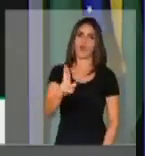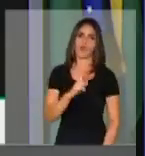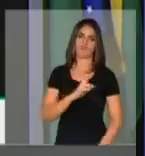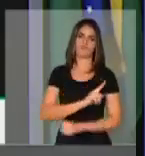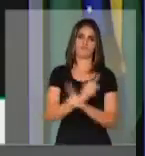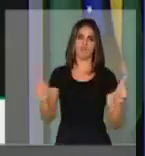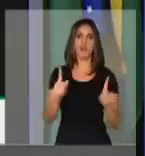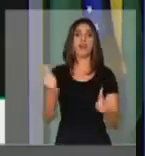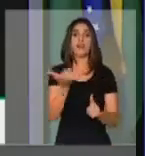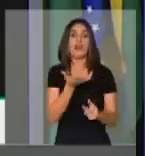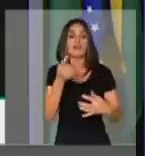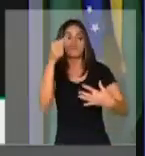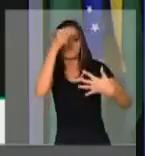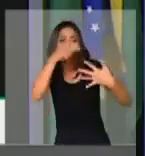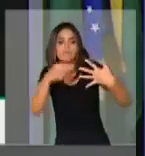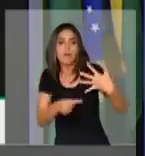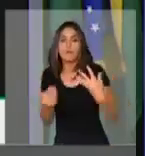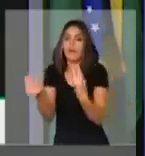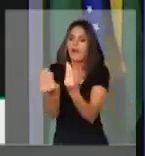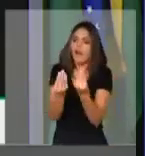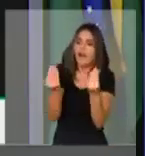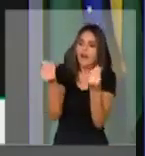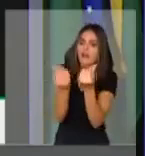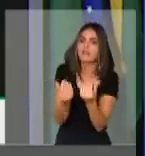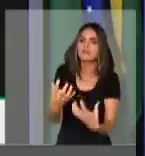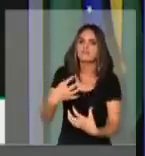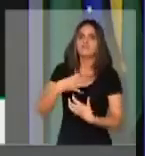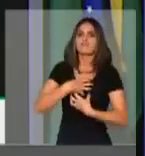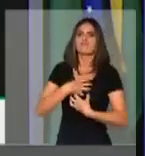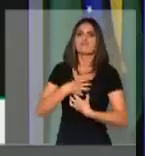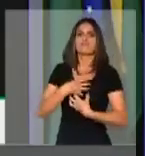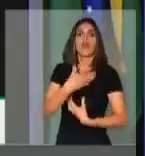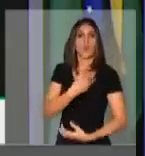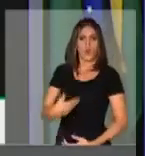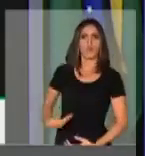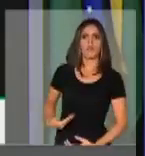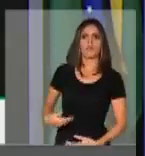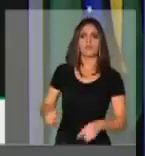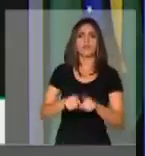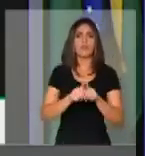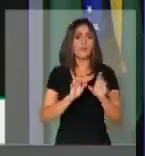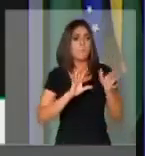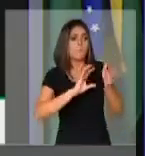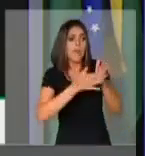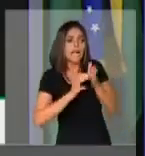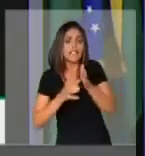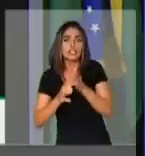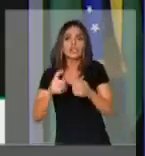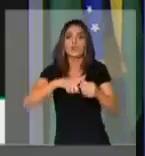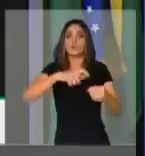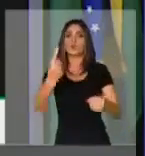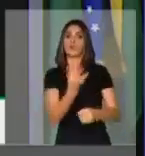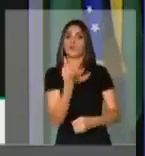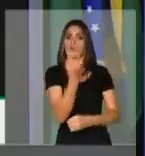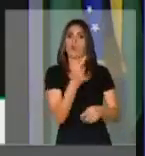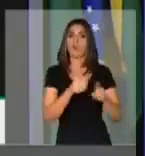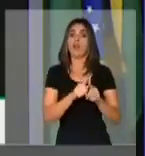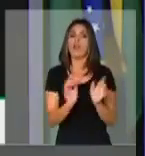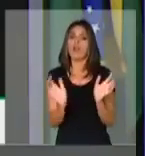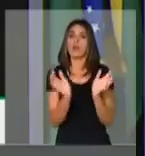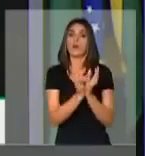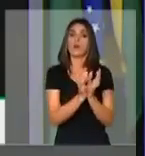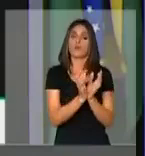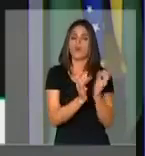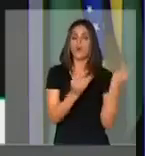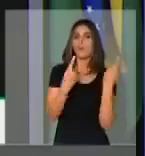gostaríamos de fazer para sensibilizar a base do governo, os partidos independentes e a oposição, quanto à necessidade de aprovar